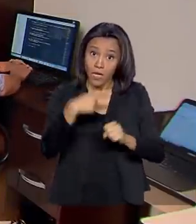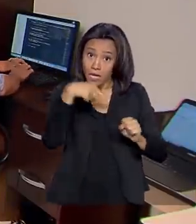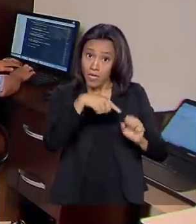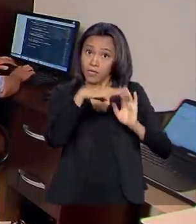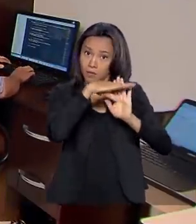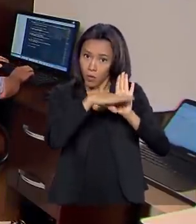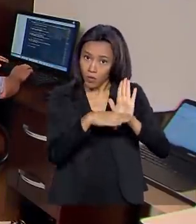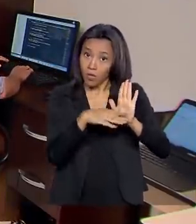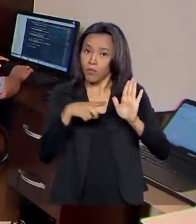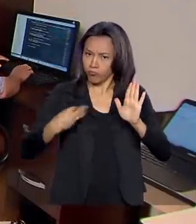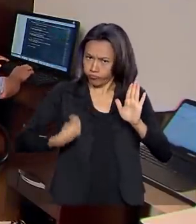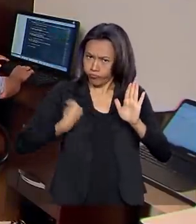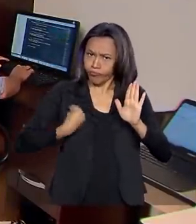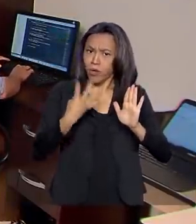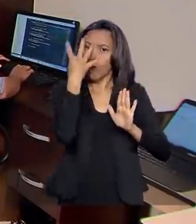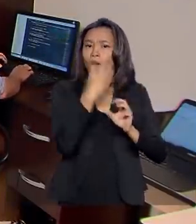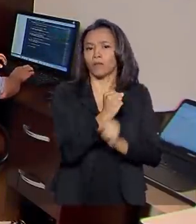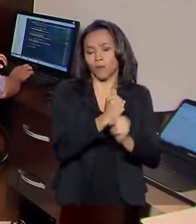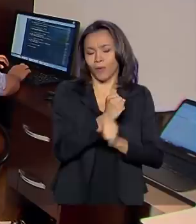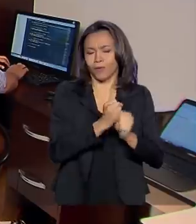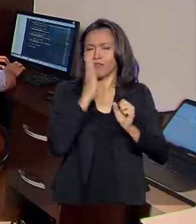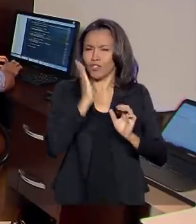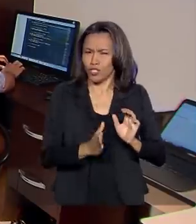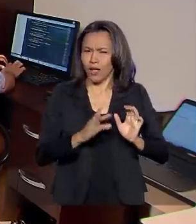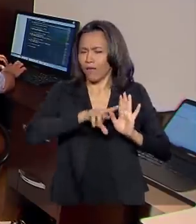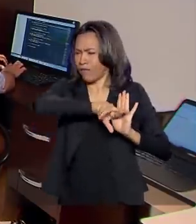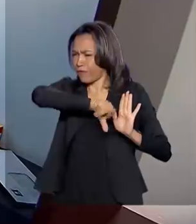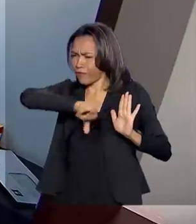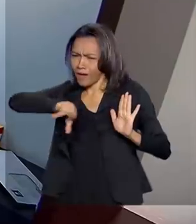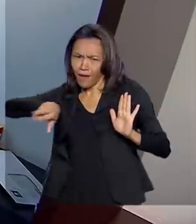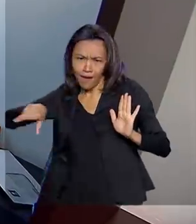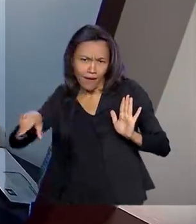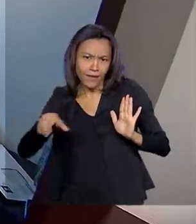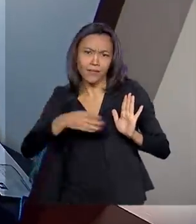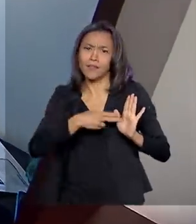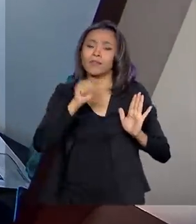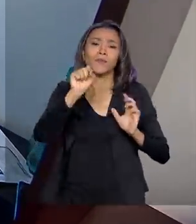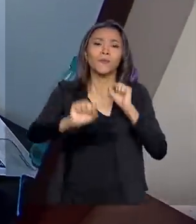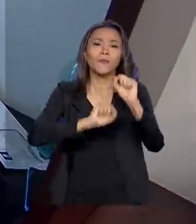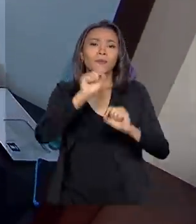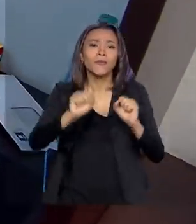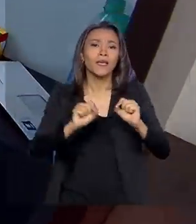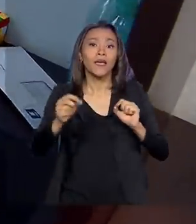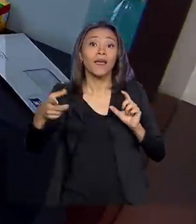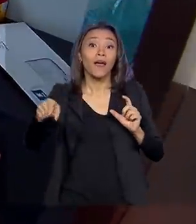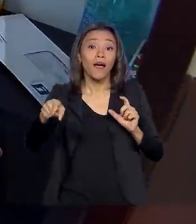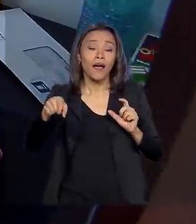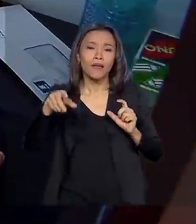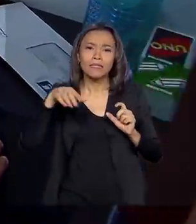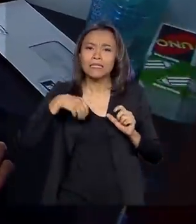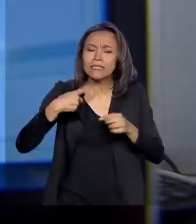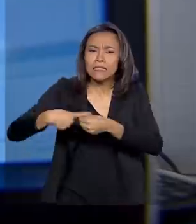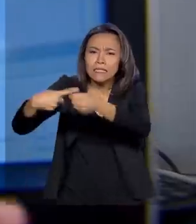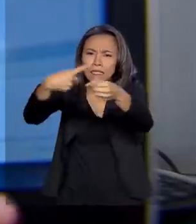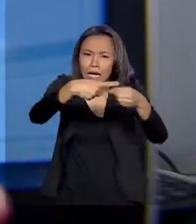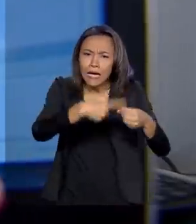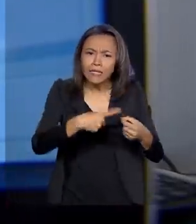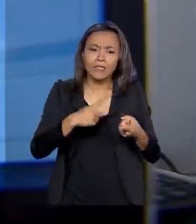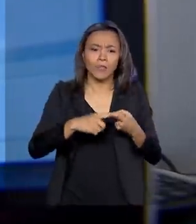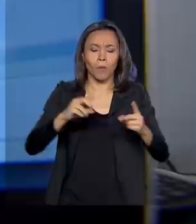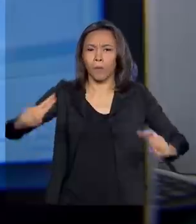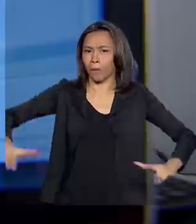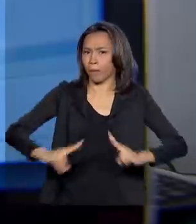quatro anos e já conectou diversas startups nacionais a incubadoras de negócios em cidades como Paris,